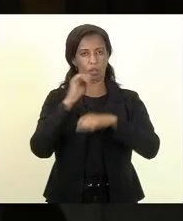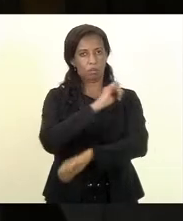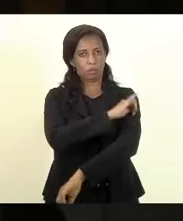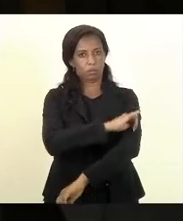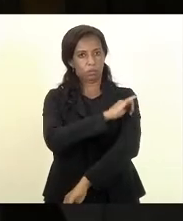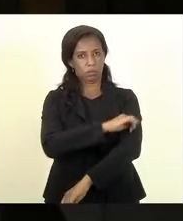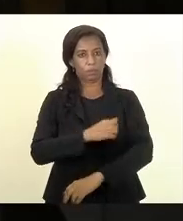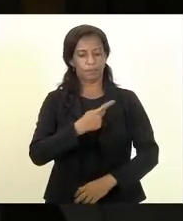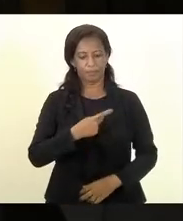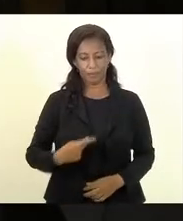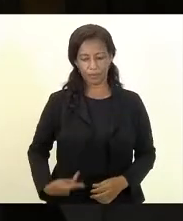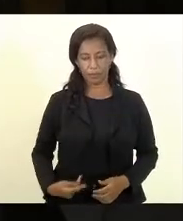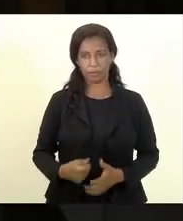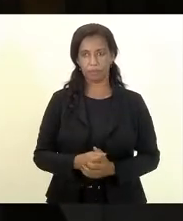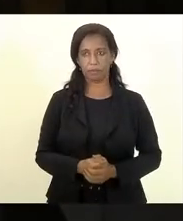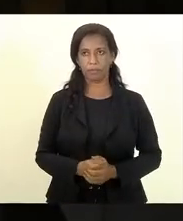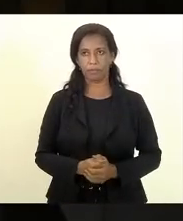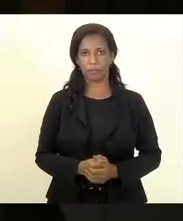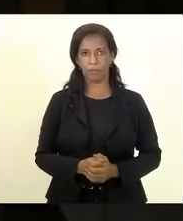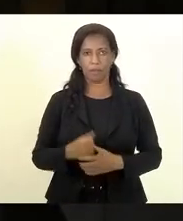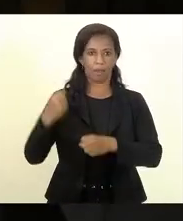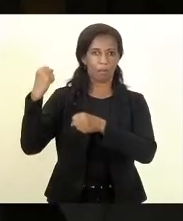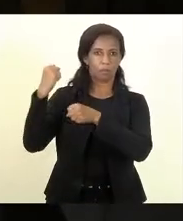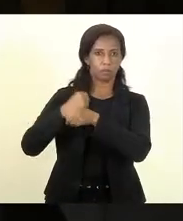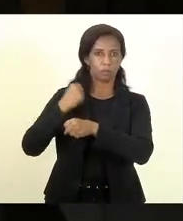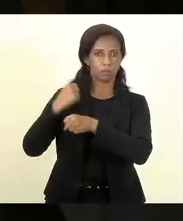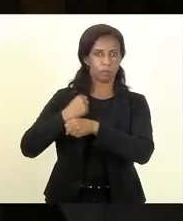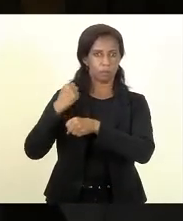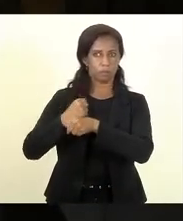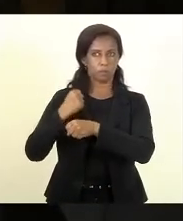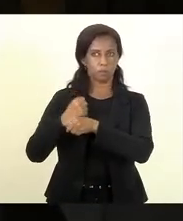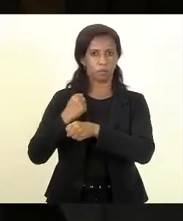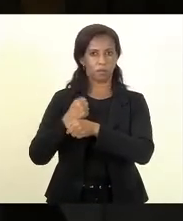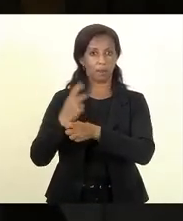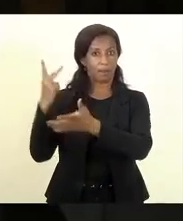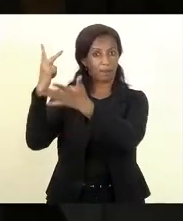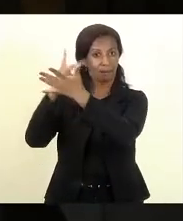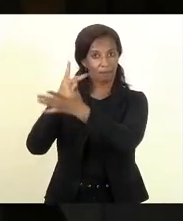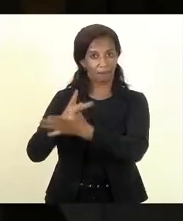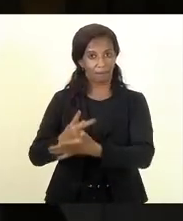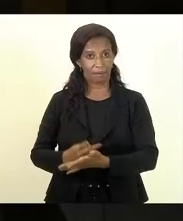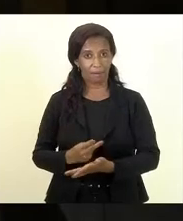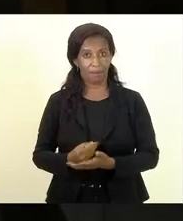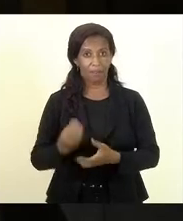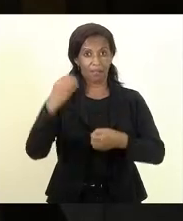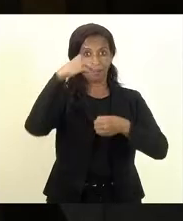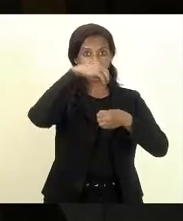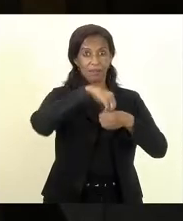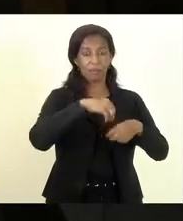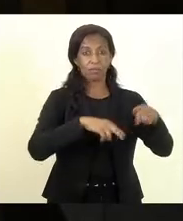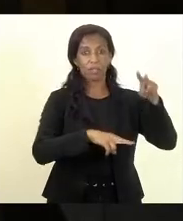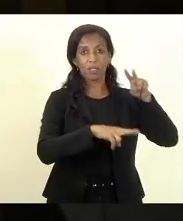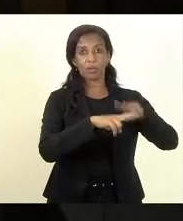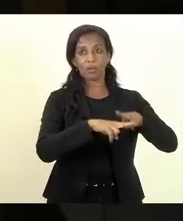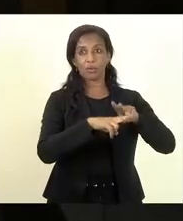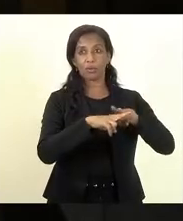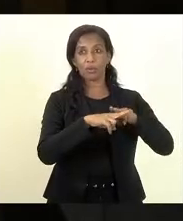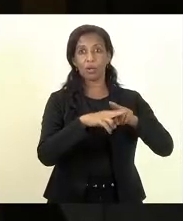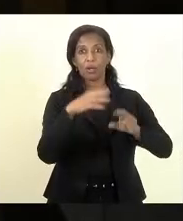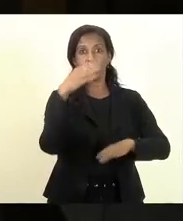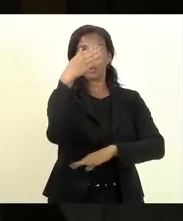Janeiro, presidente. A construção irregular dentro de um presídio, de